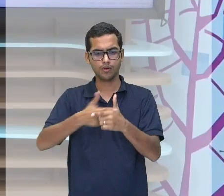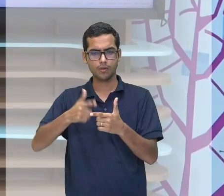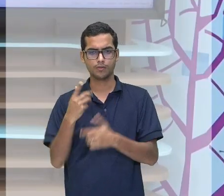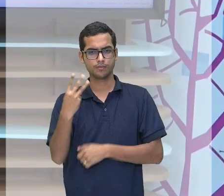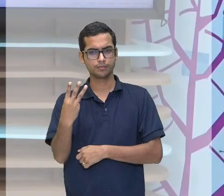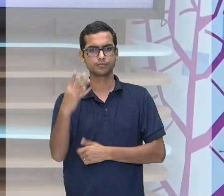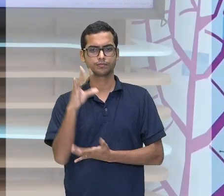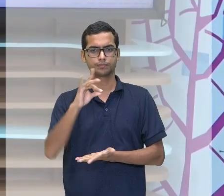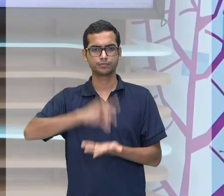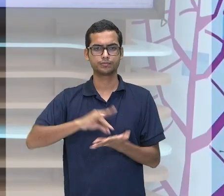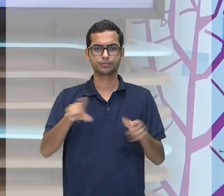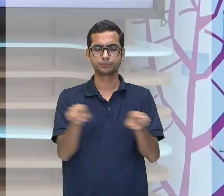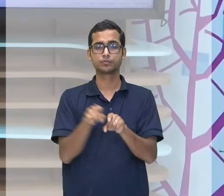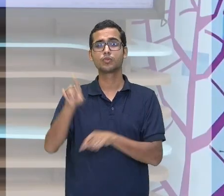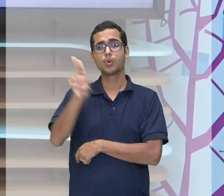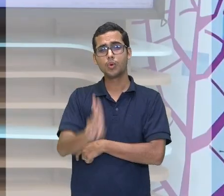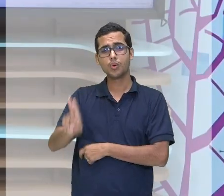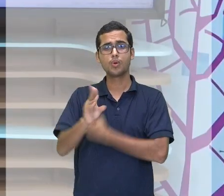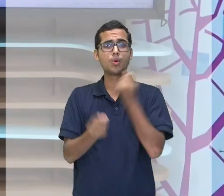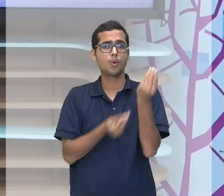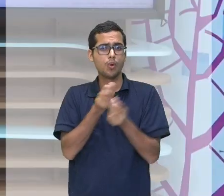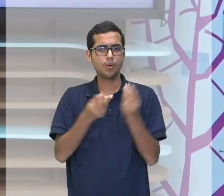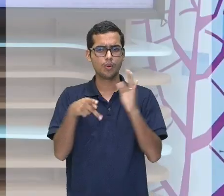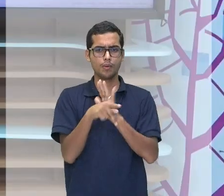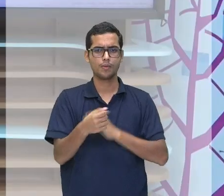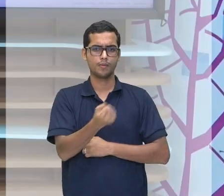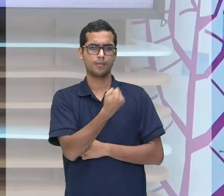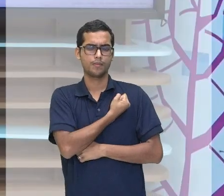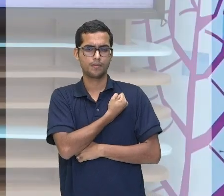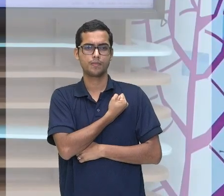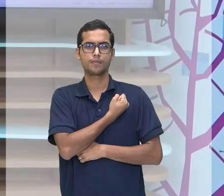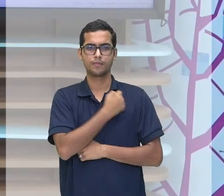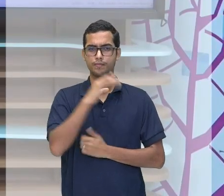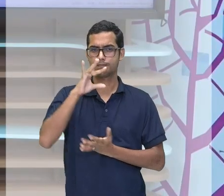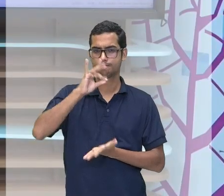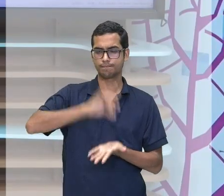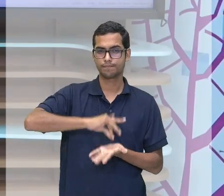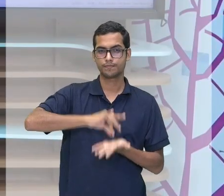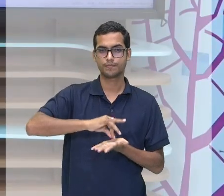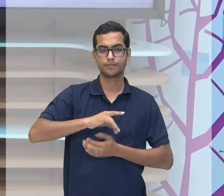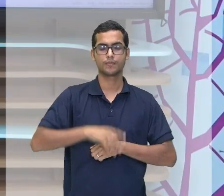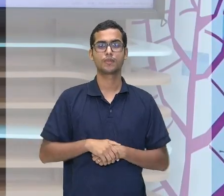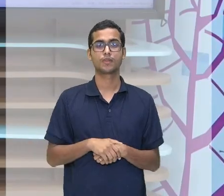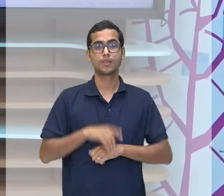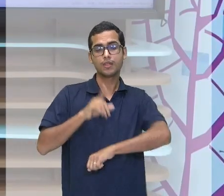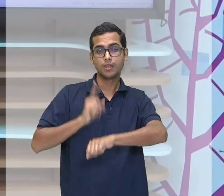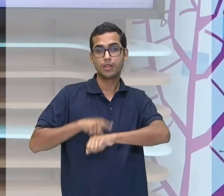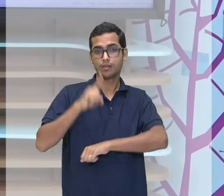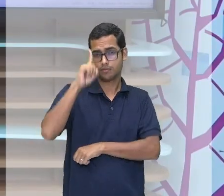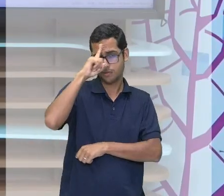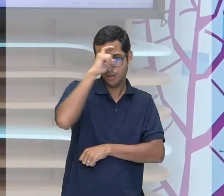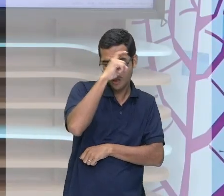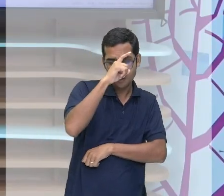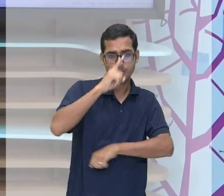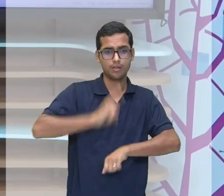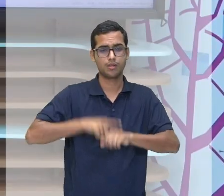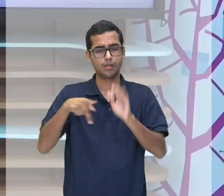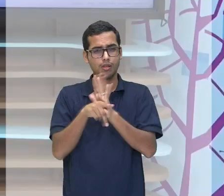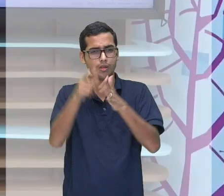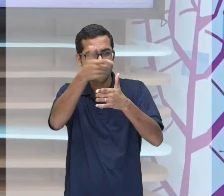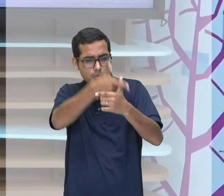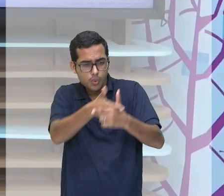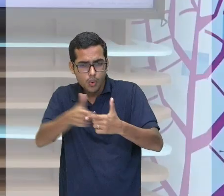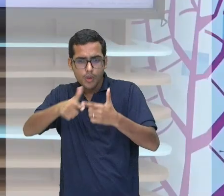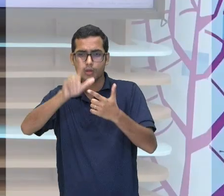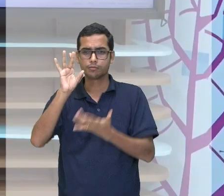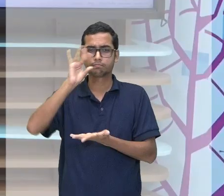3. Isso a gente utiliza quando a gente tem números, né, bem grandes, onde fica difícil, às vezes, para a gente fazer toda ali aquela divisãozinha,